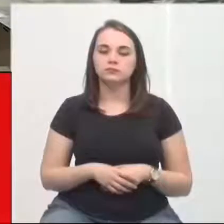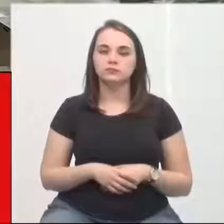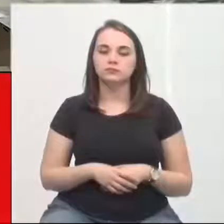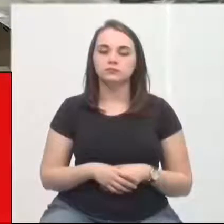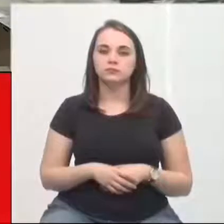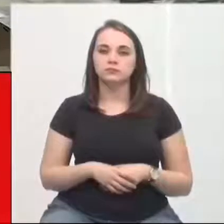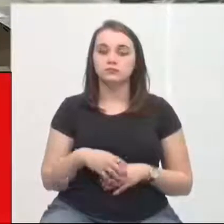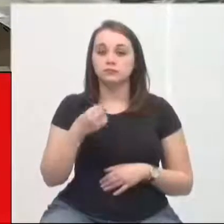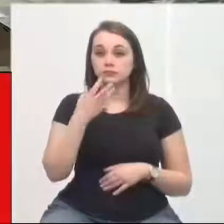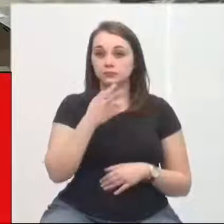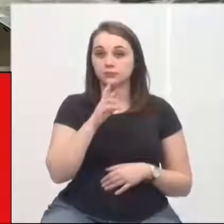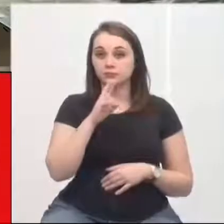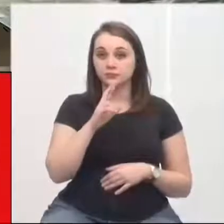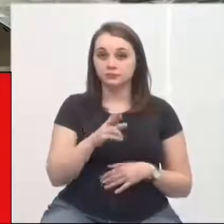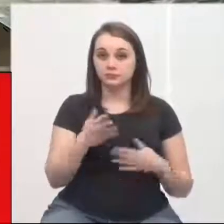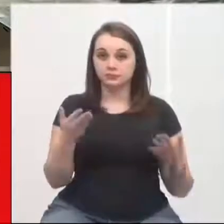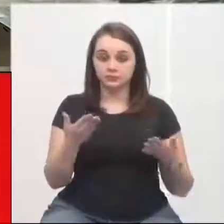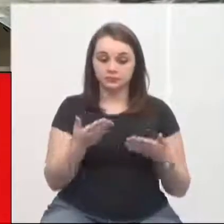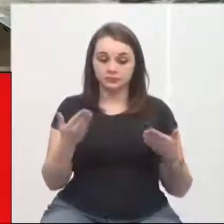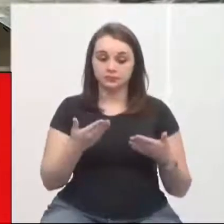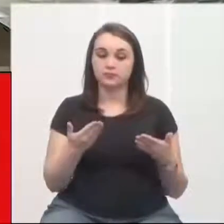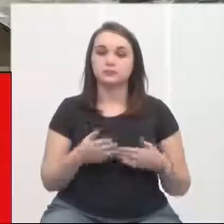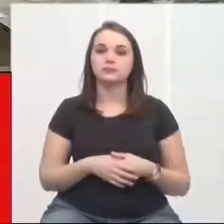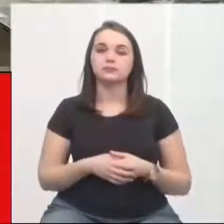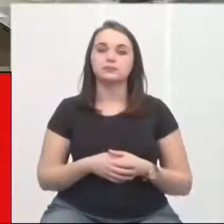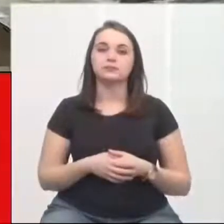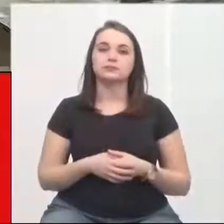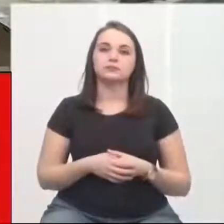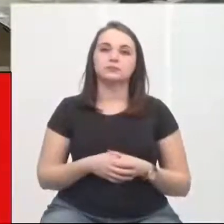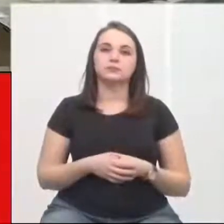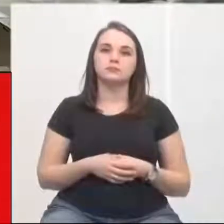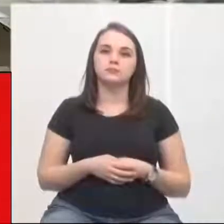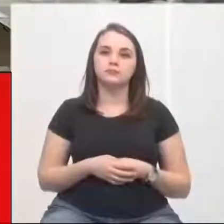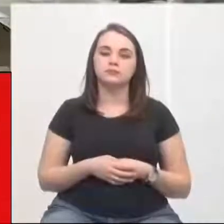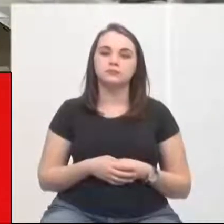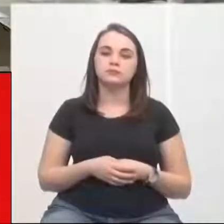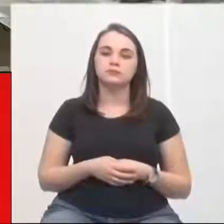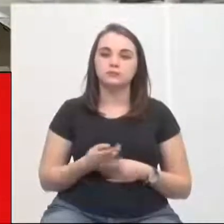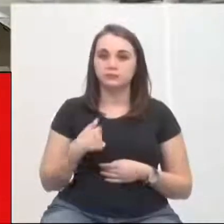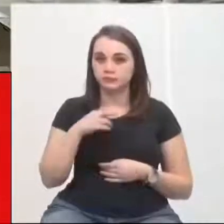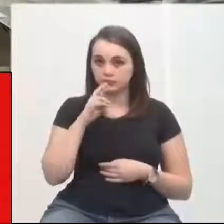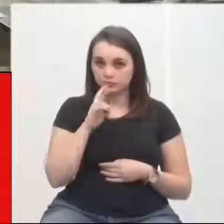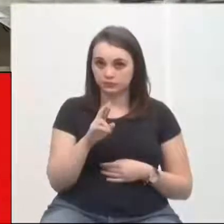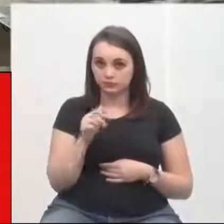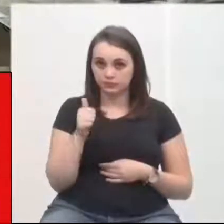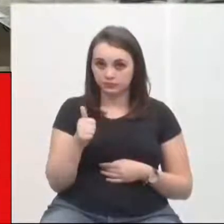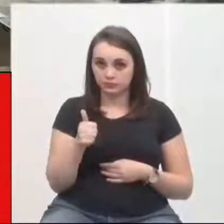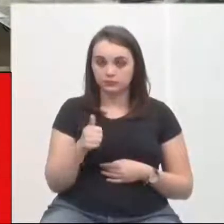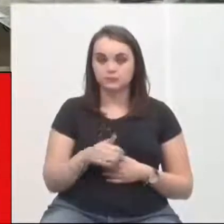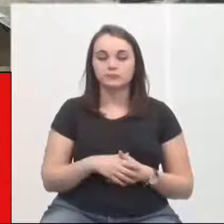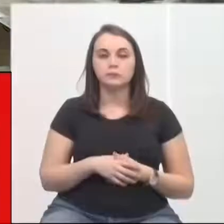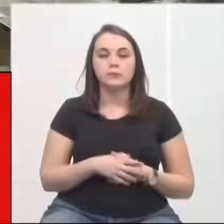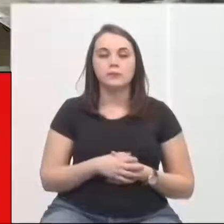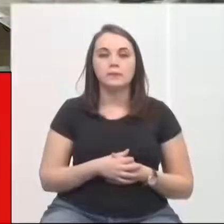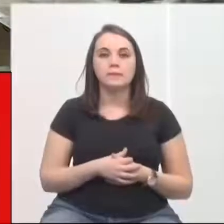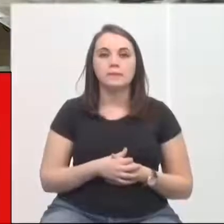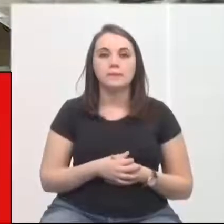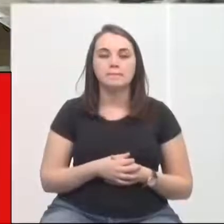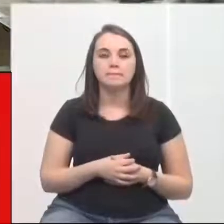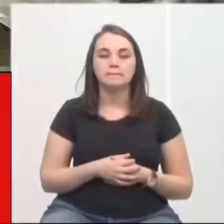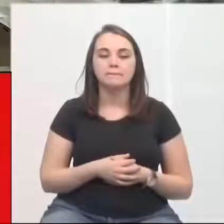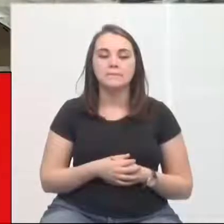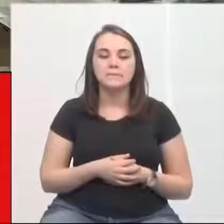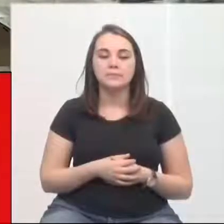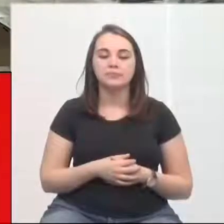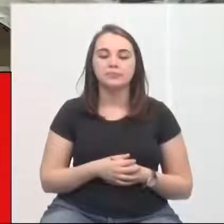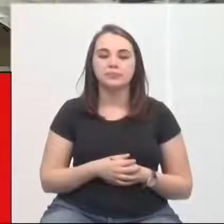Bom, respondendo a primeira pergunta, né, então eu não botei na ordem aqui, mas eu vou citar todos os vereadores, tá, que